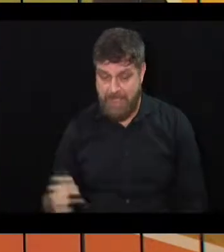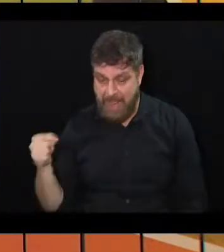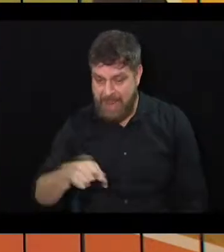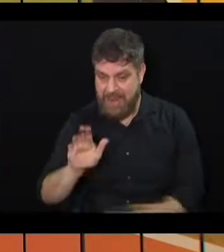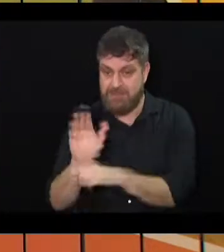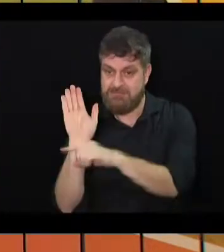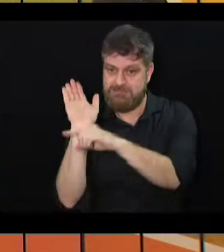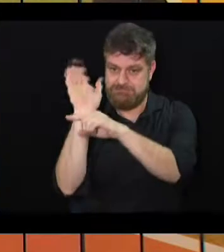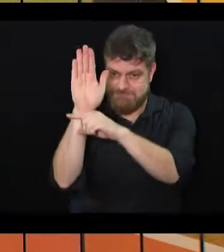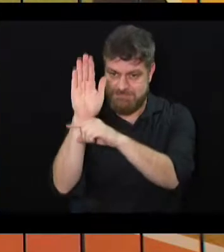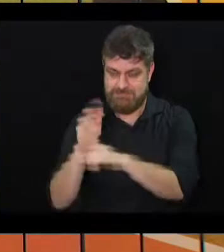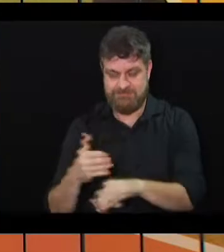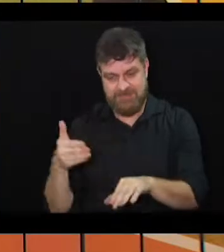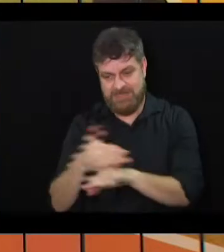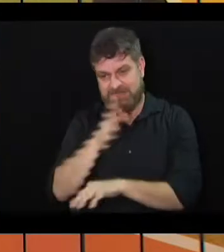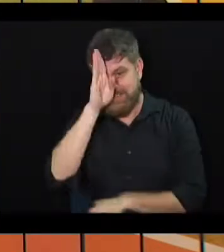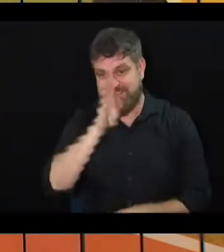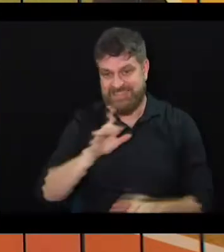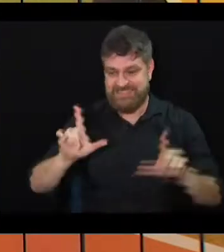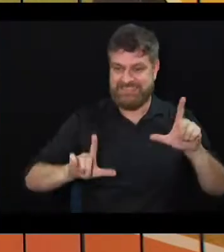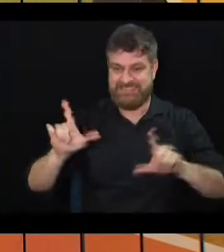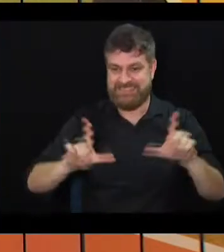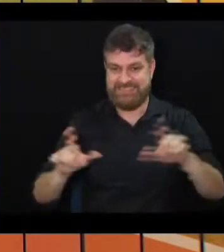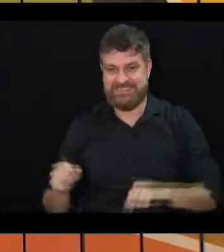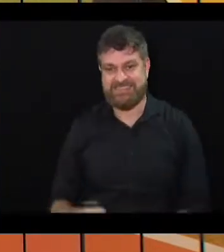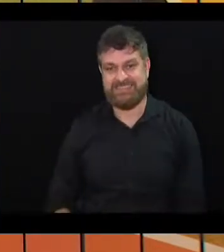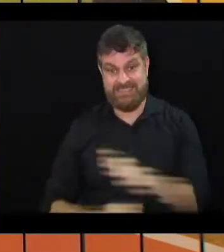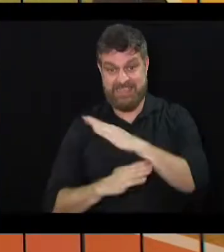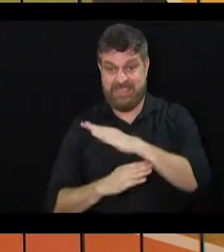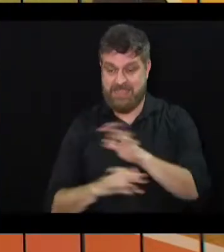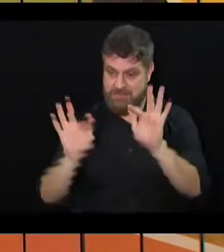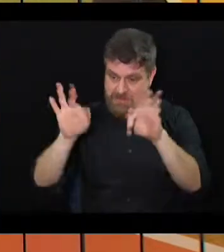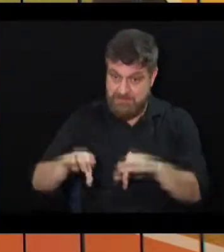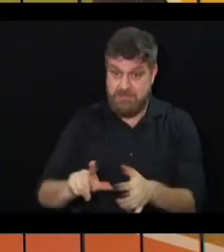para doação, tá certo? O Jornal Câmara Notícia fica por aqui.